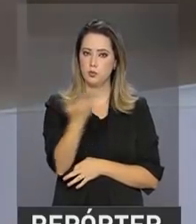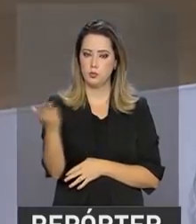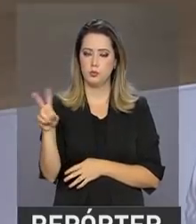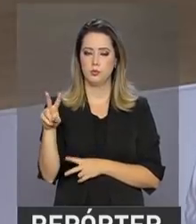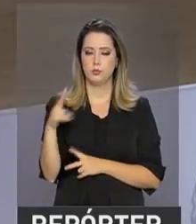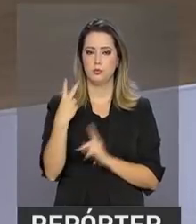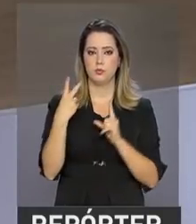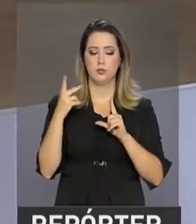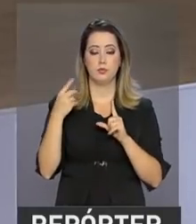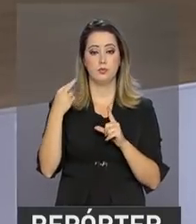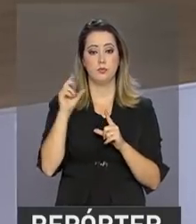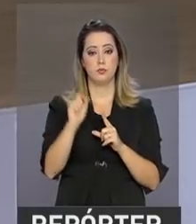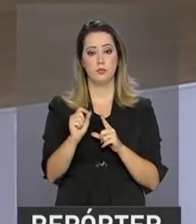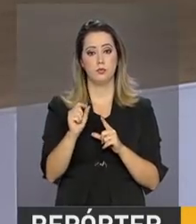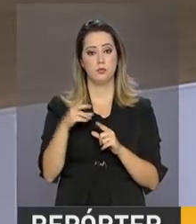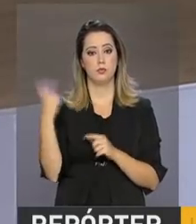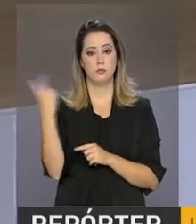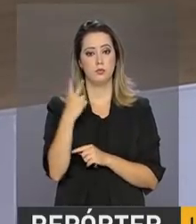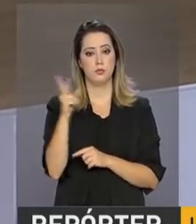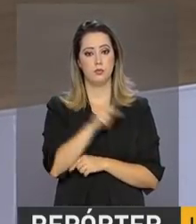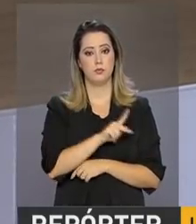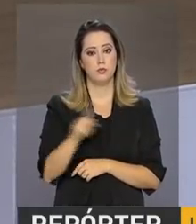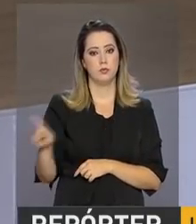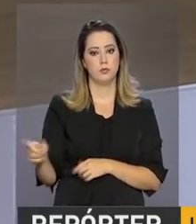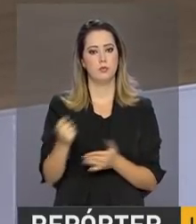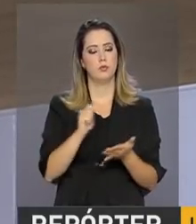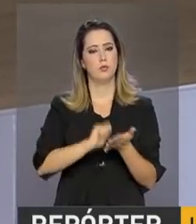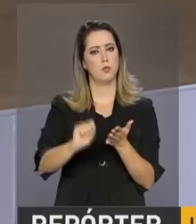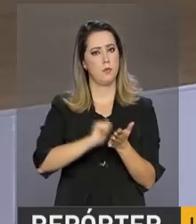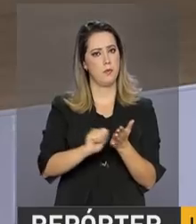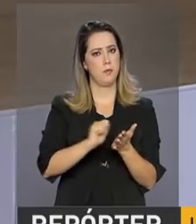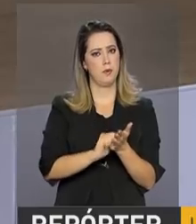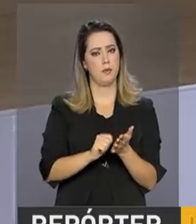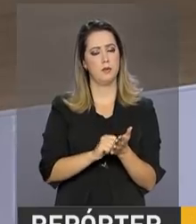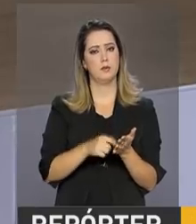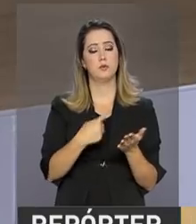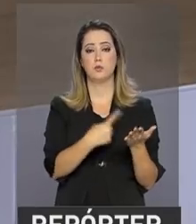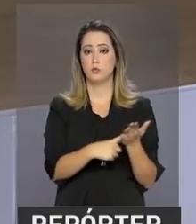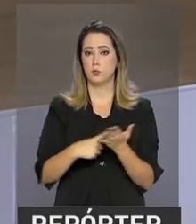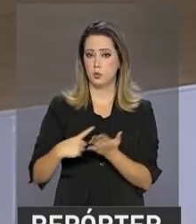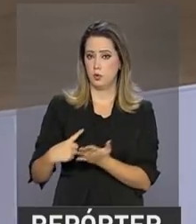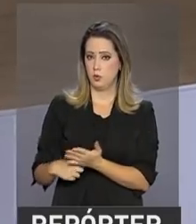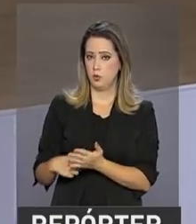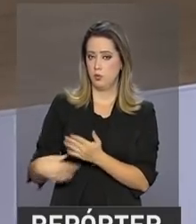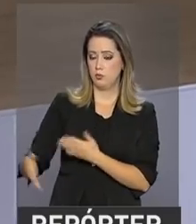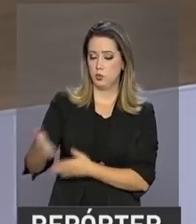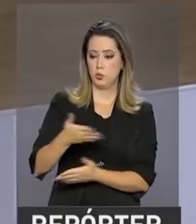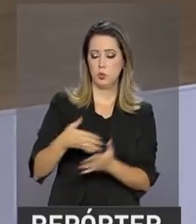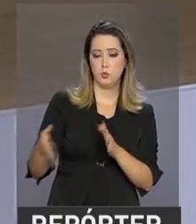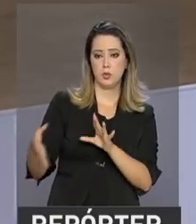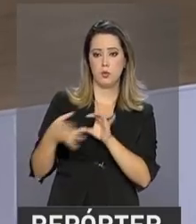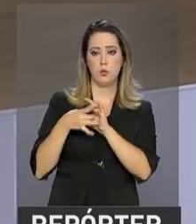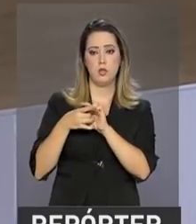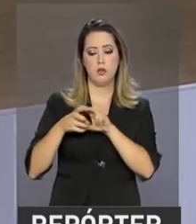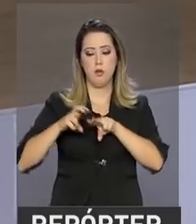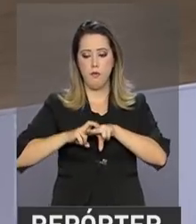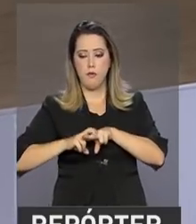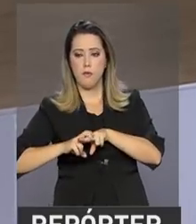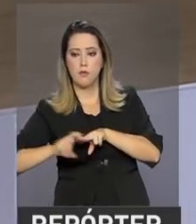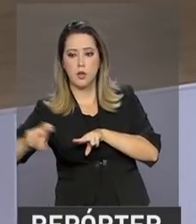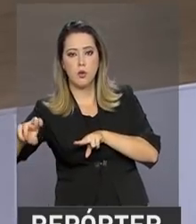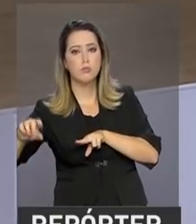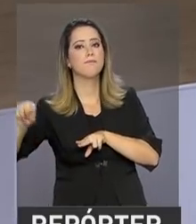tarde a todos que nos acompanham os dois presidentes assinaram um memorando de entendimento para a ligação ferroviária entre brasil e bolívia